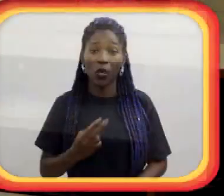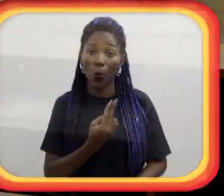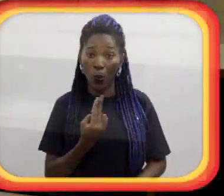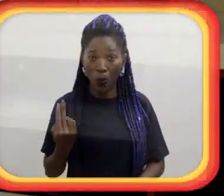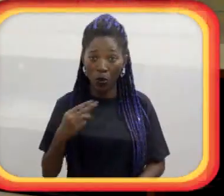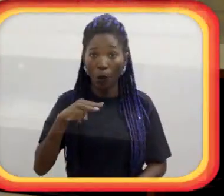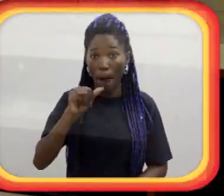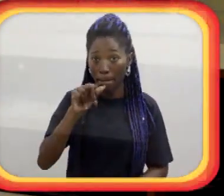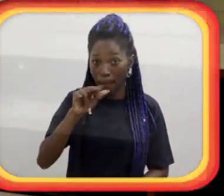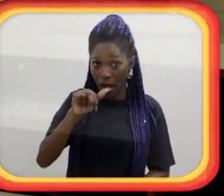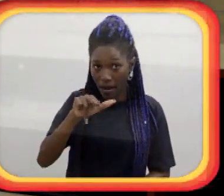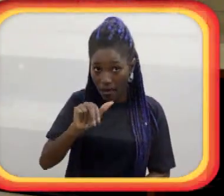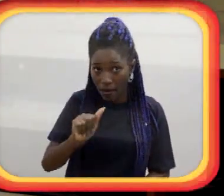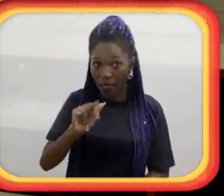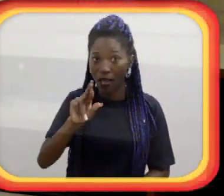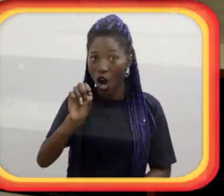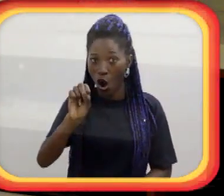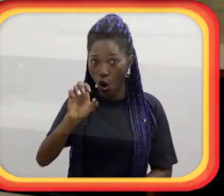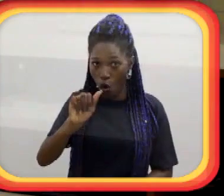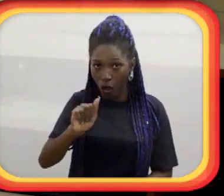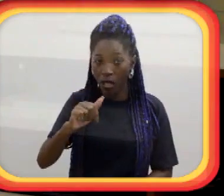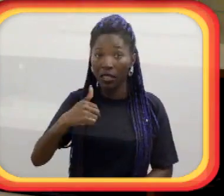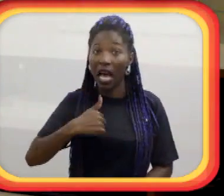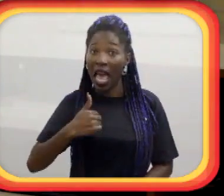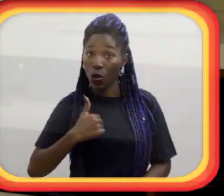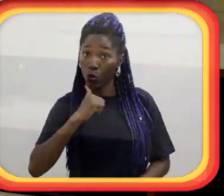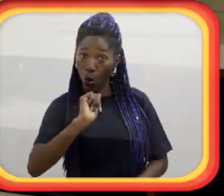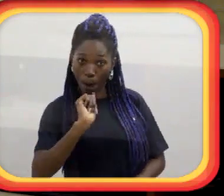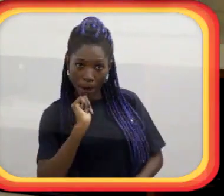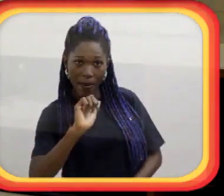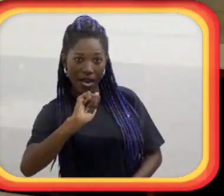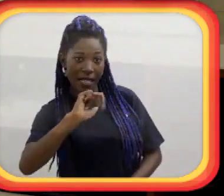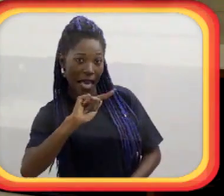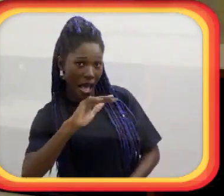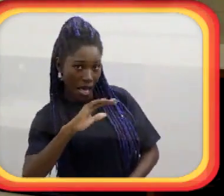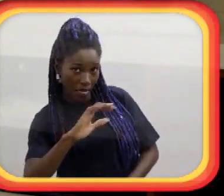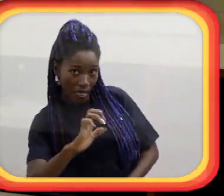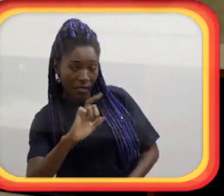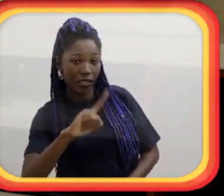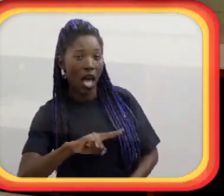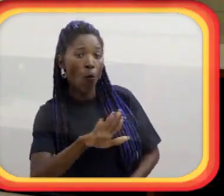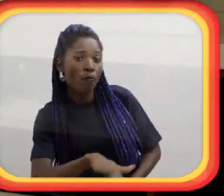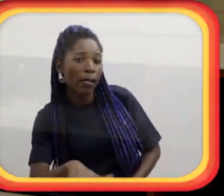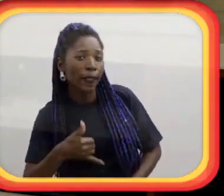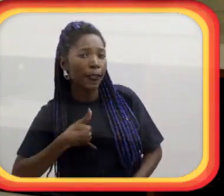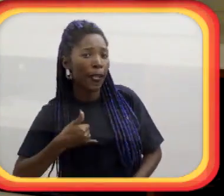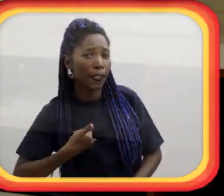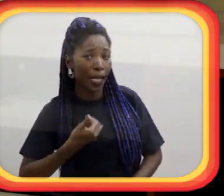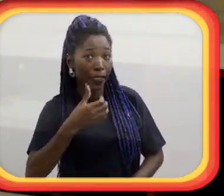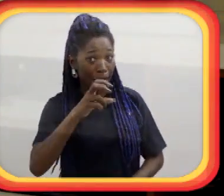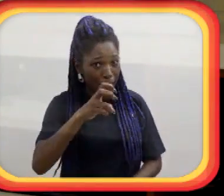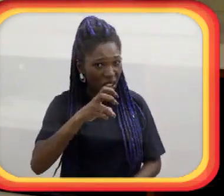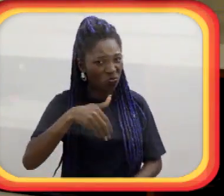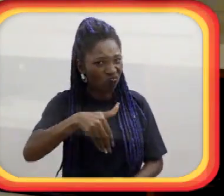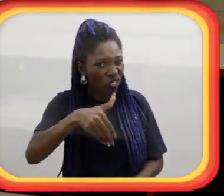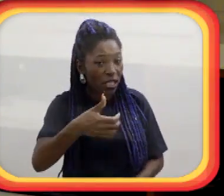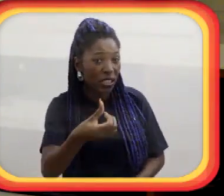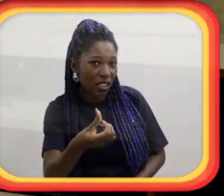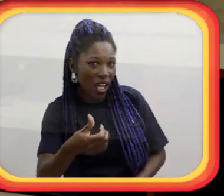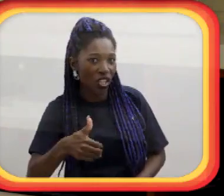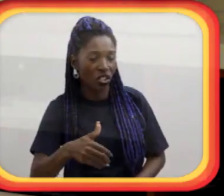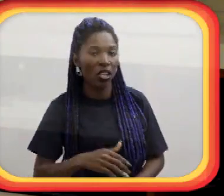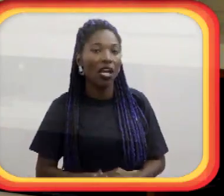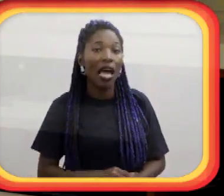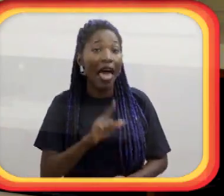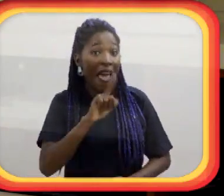Eu me chamo Mariana Rosa, eu sou mãe da Alice, que é uma criança de 5, vai fazer 6 anos agora. A Alice